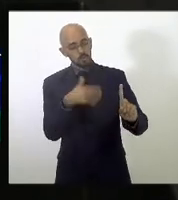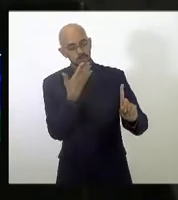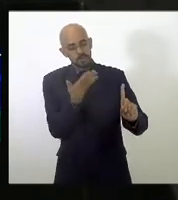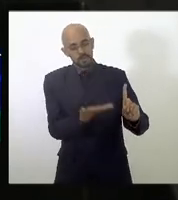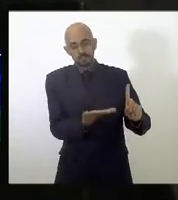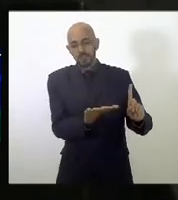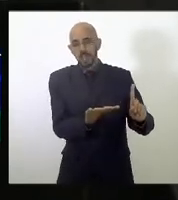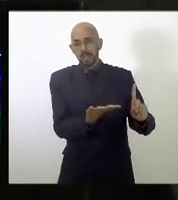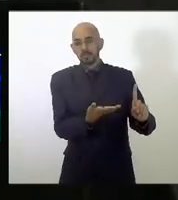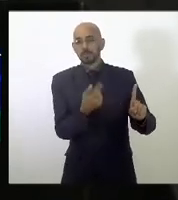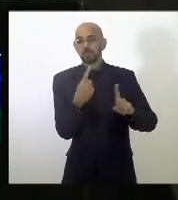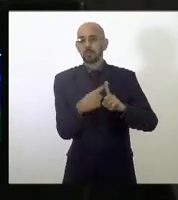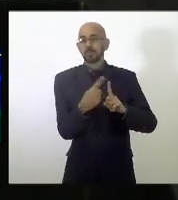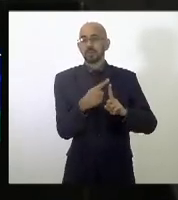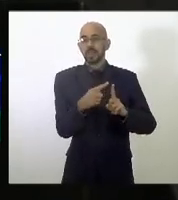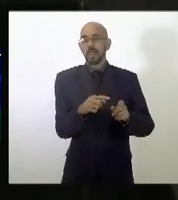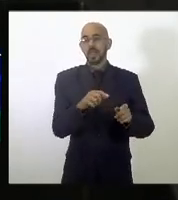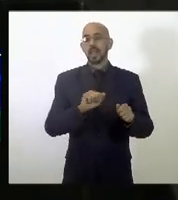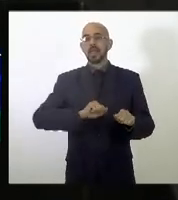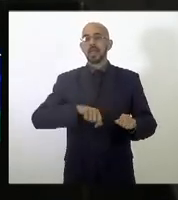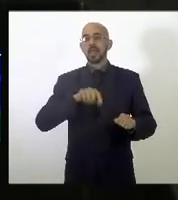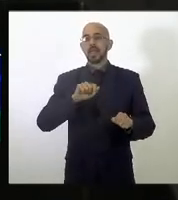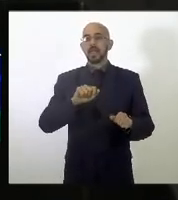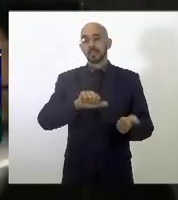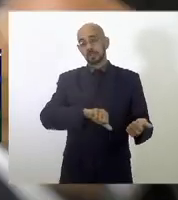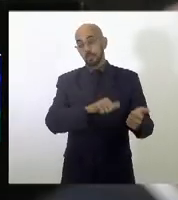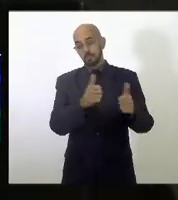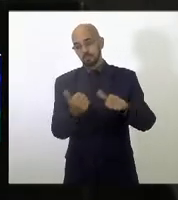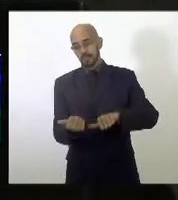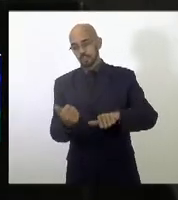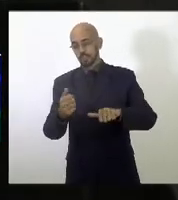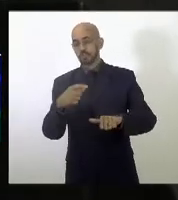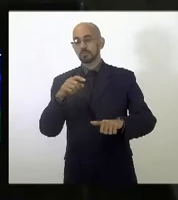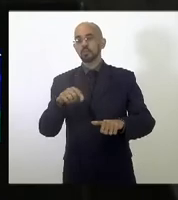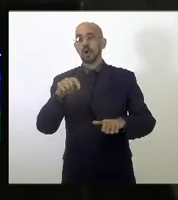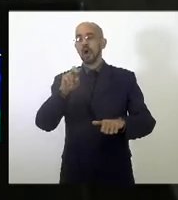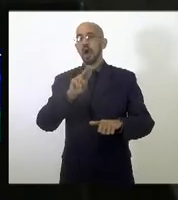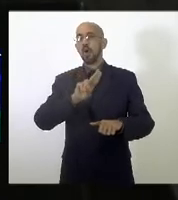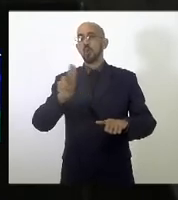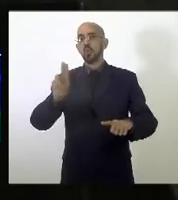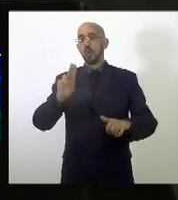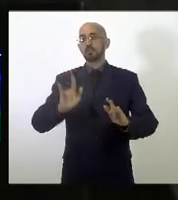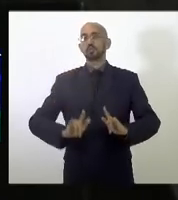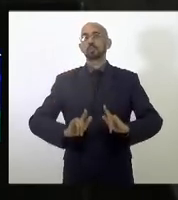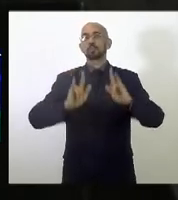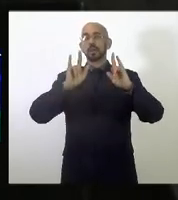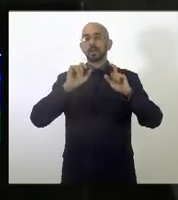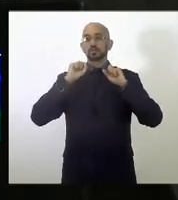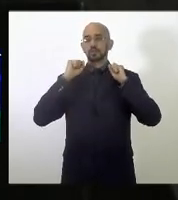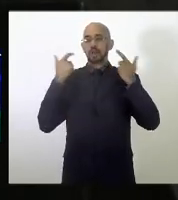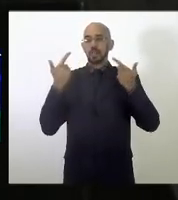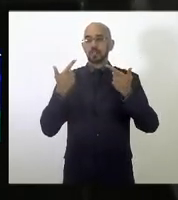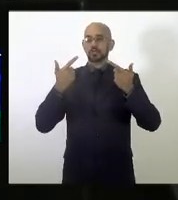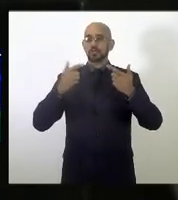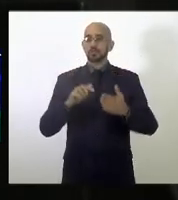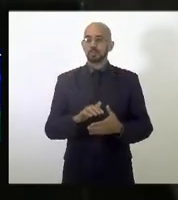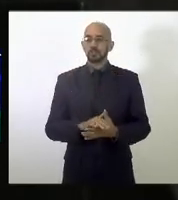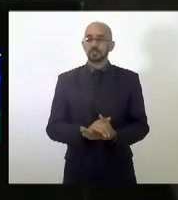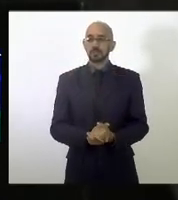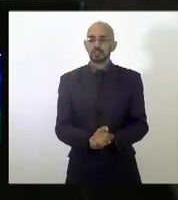por dar o nome ao nosso prédio da Assembleia Legislativa do Estado do Rio de